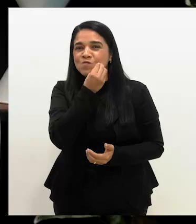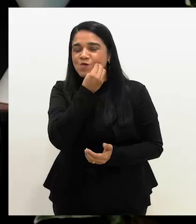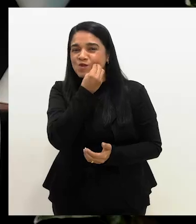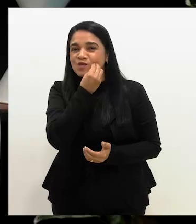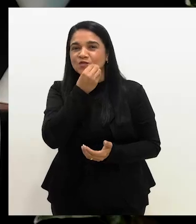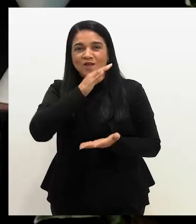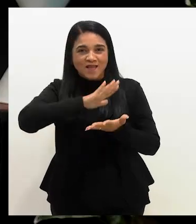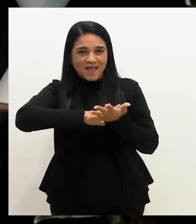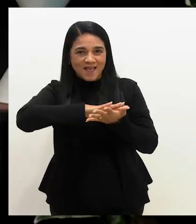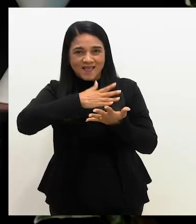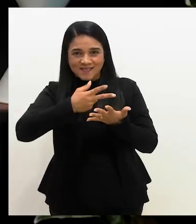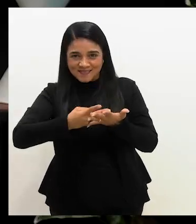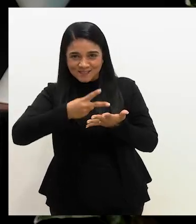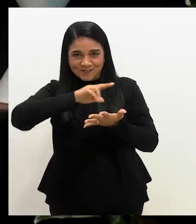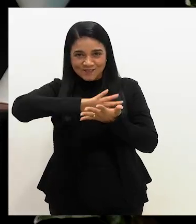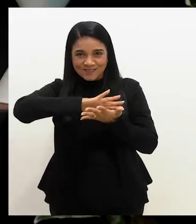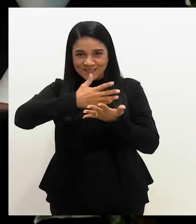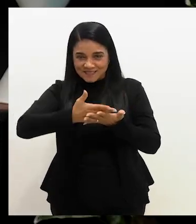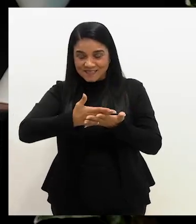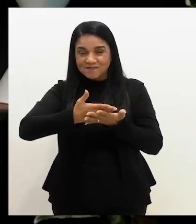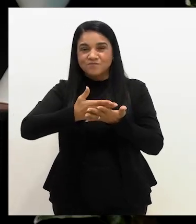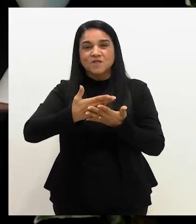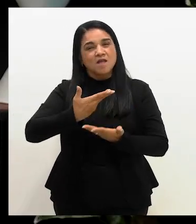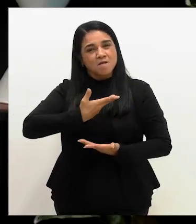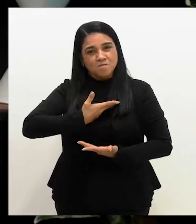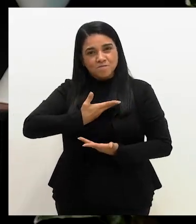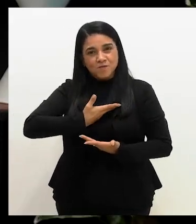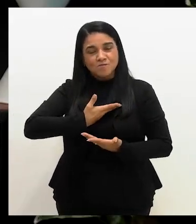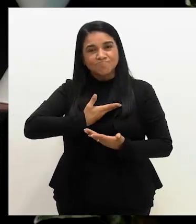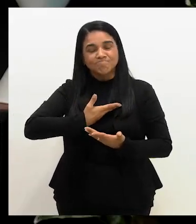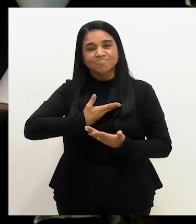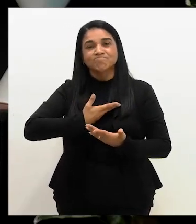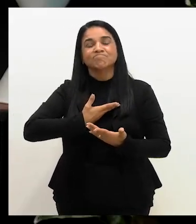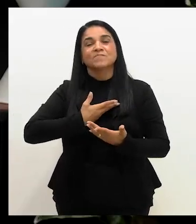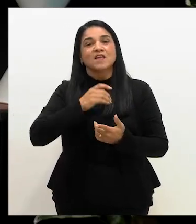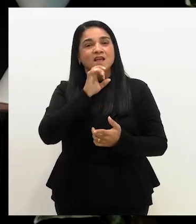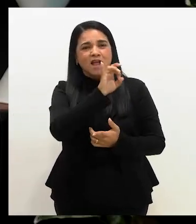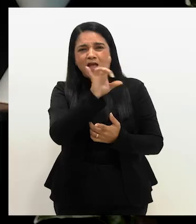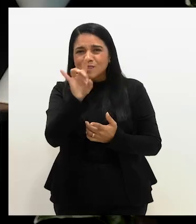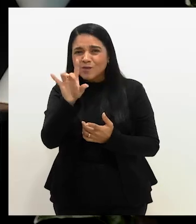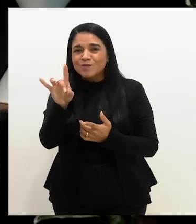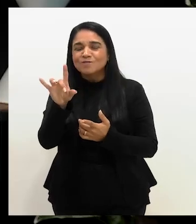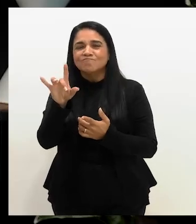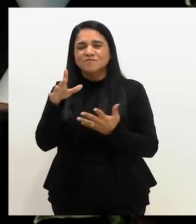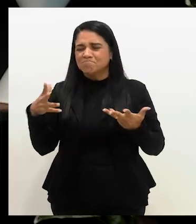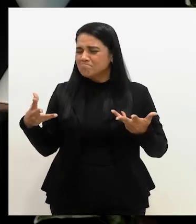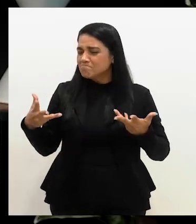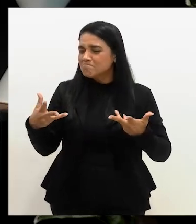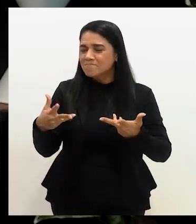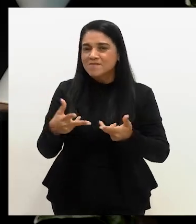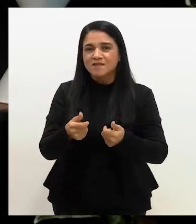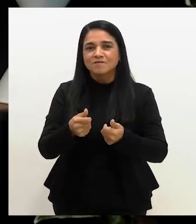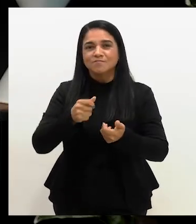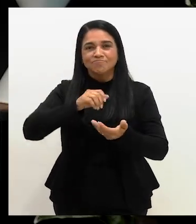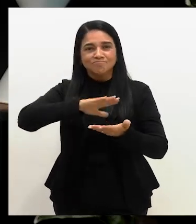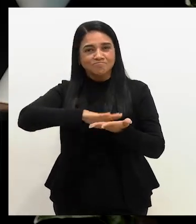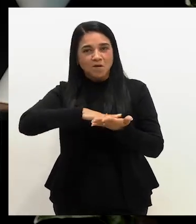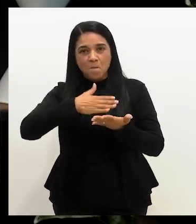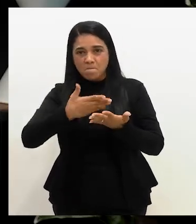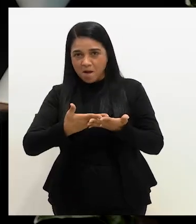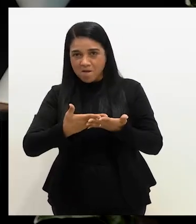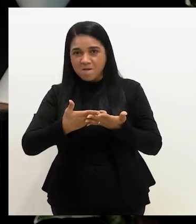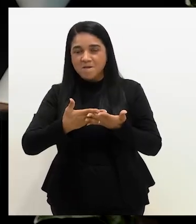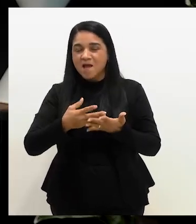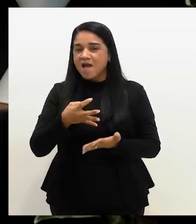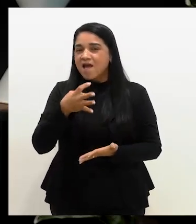para a equipe da Alerj de Libras, todos os companheiros, os nossos amigos, colegas, eu quero reverenciar cada um de vocês, acho vocês extraordinários.